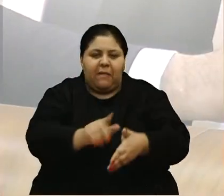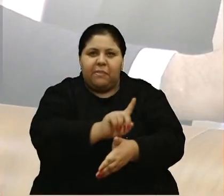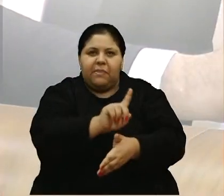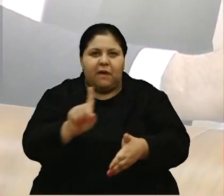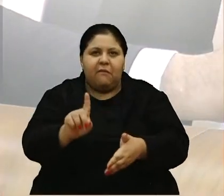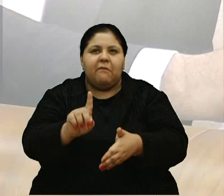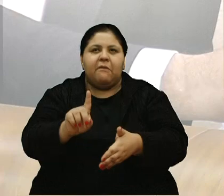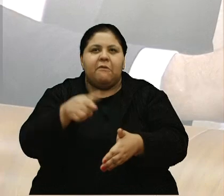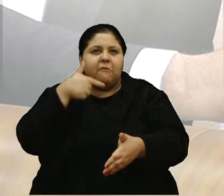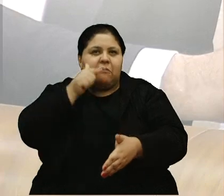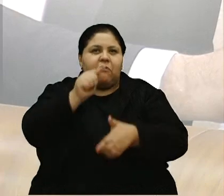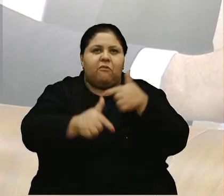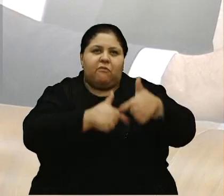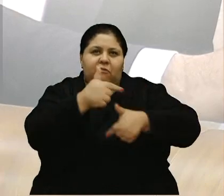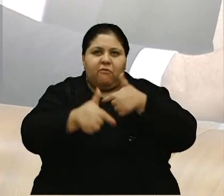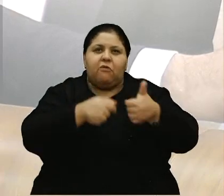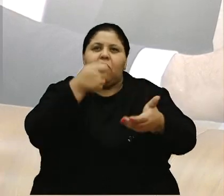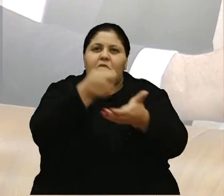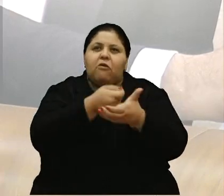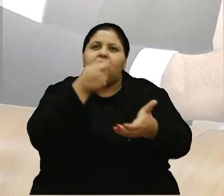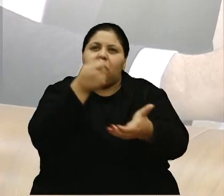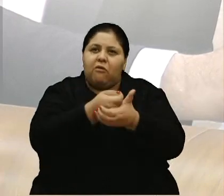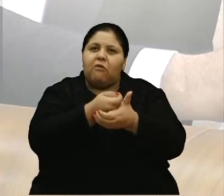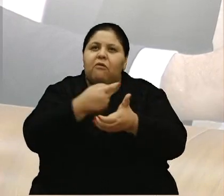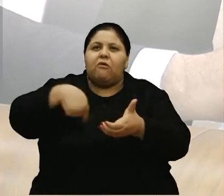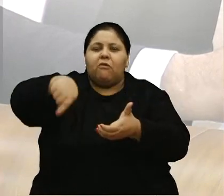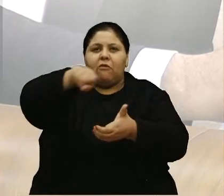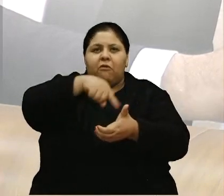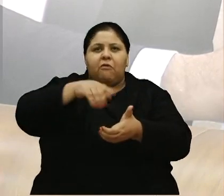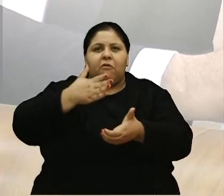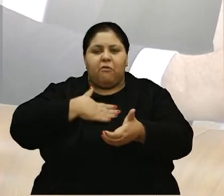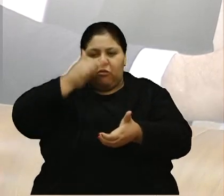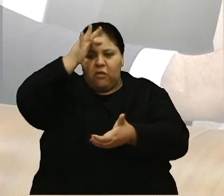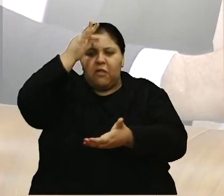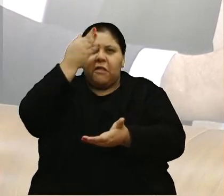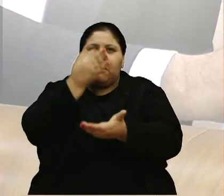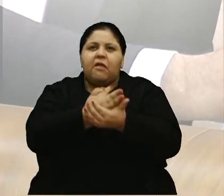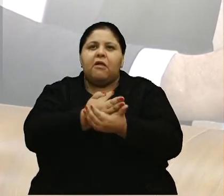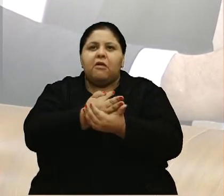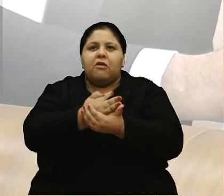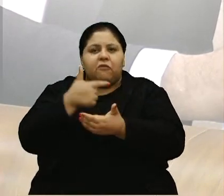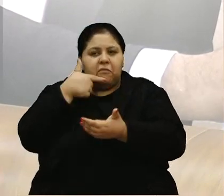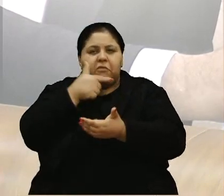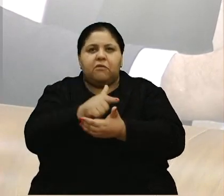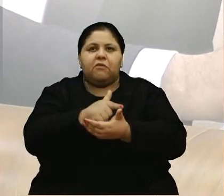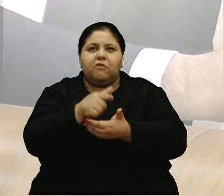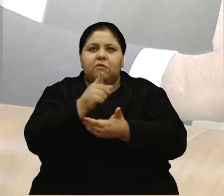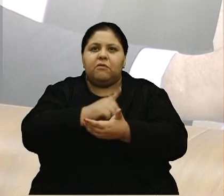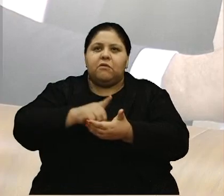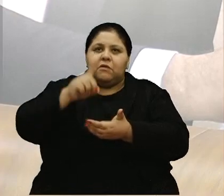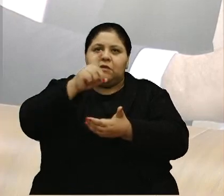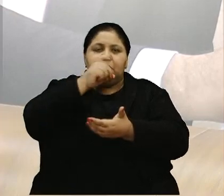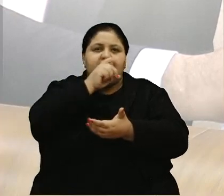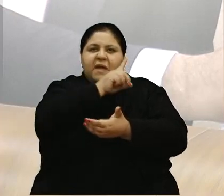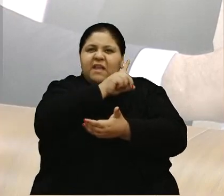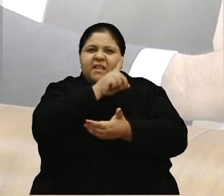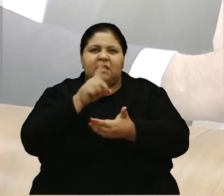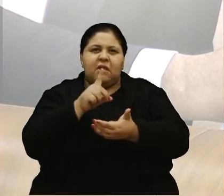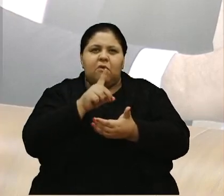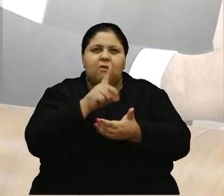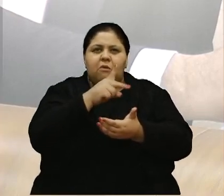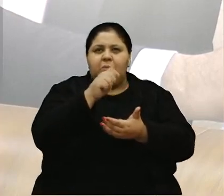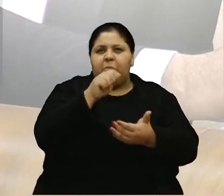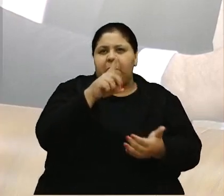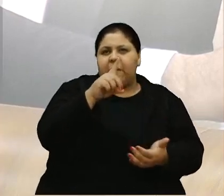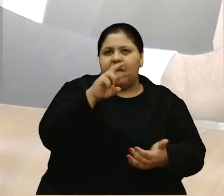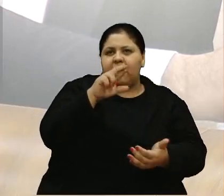Vamos trabalhar, vamos lutar pela nossa fé, que nós vamos chegar lá. Deus é Pai e não é padrasto. Derrame